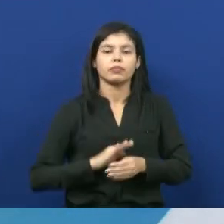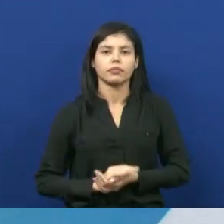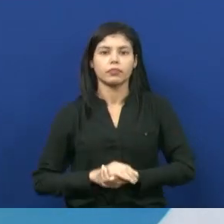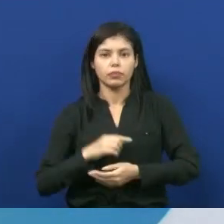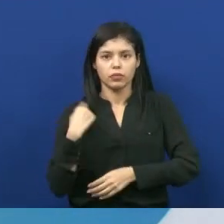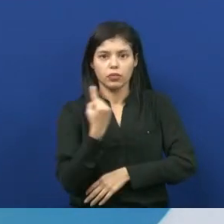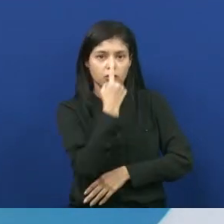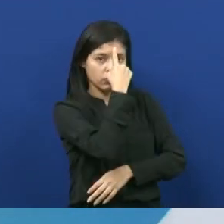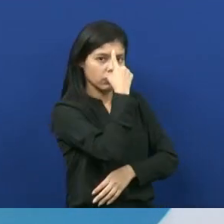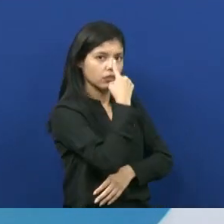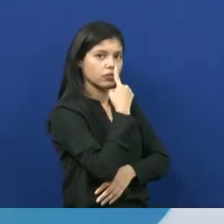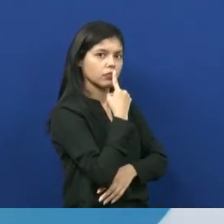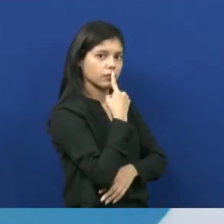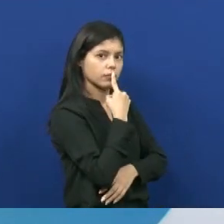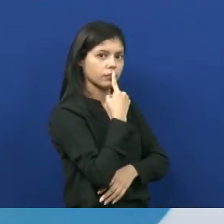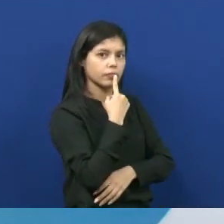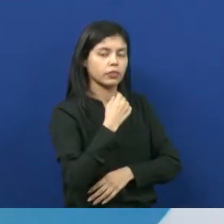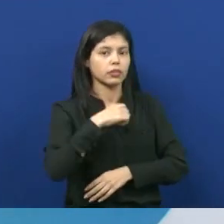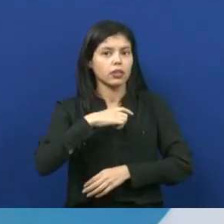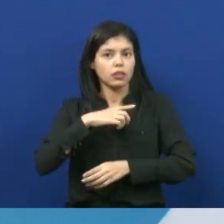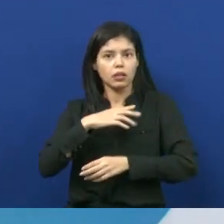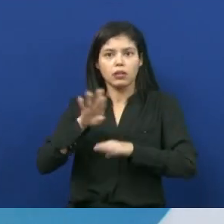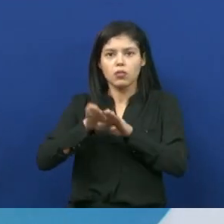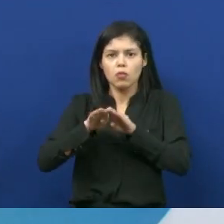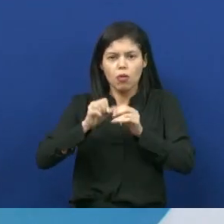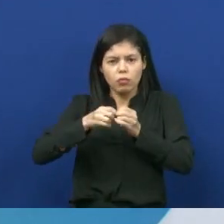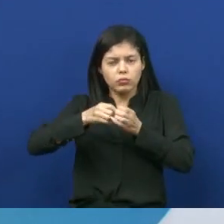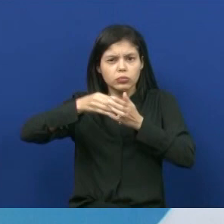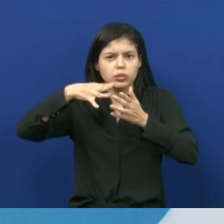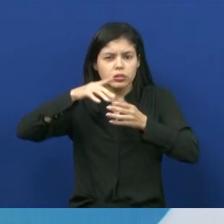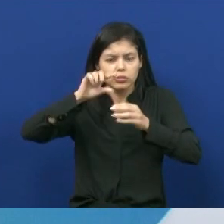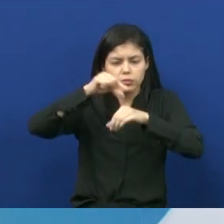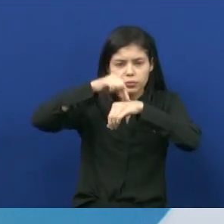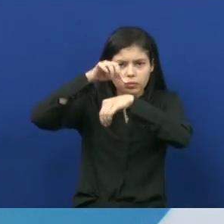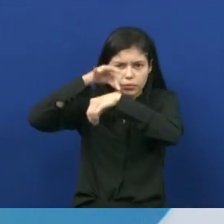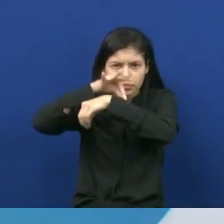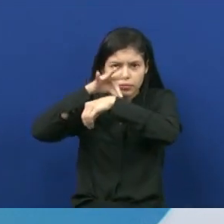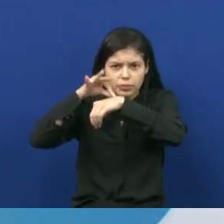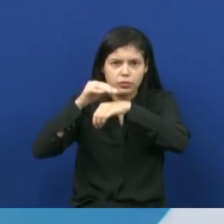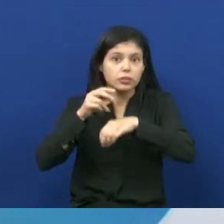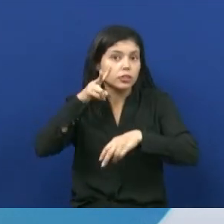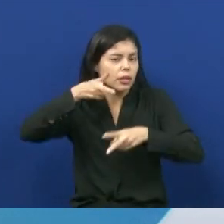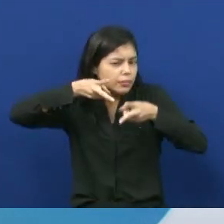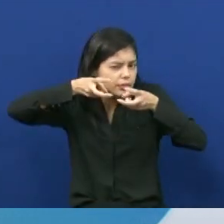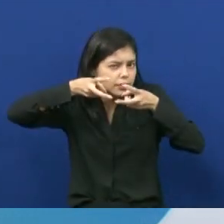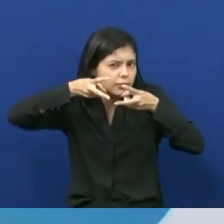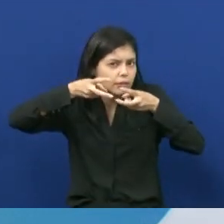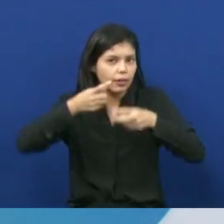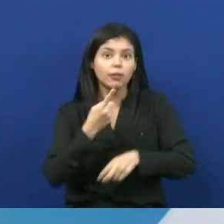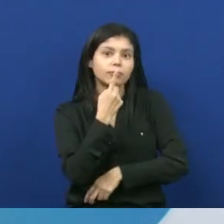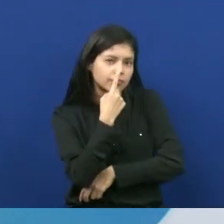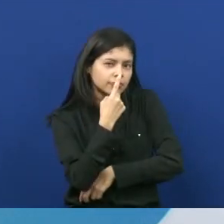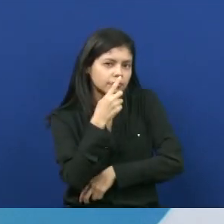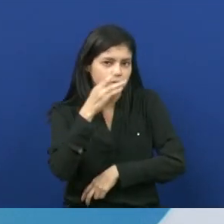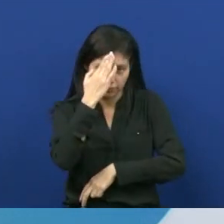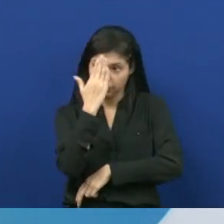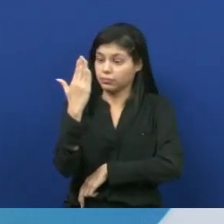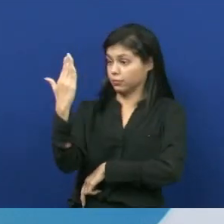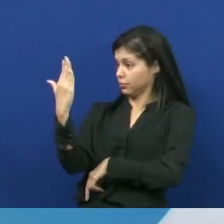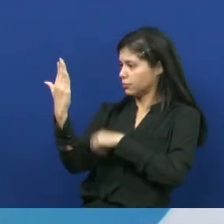nossas narinas, elas são repletas de pequenos pelos. Alguém já observou o próprio nariz no